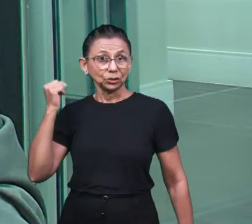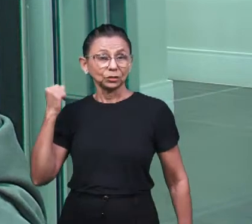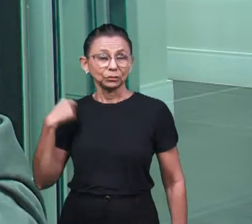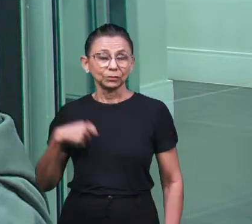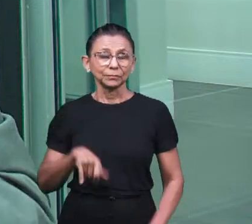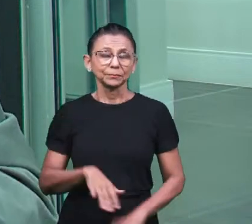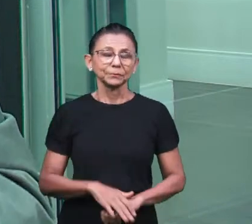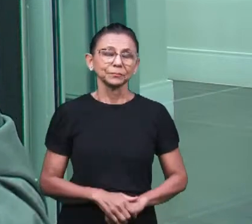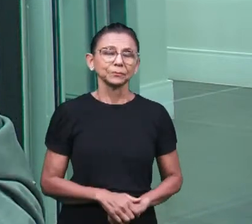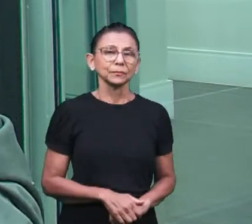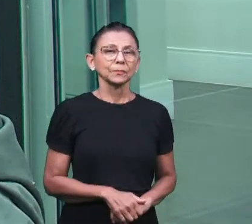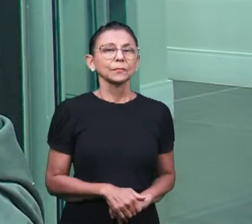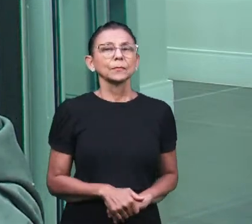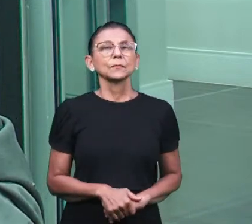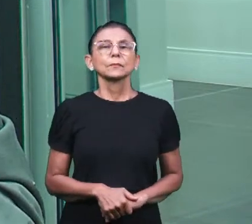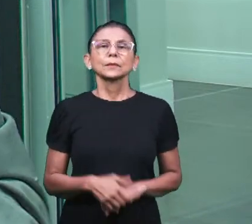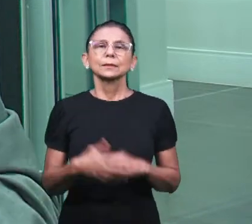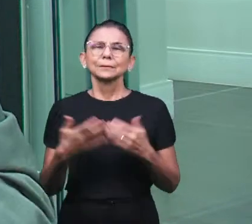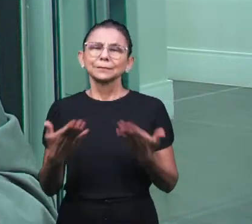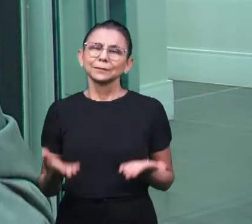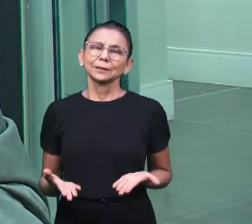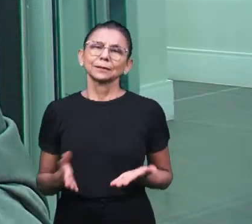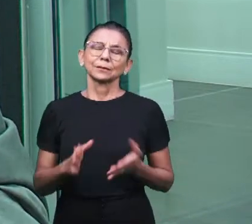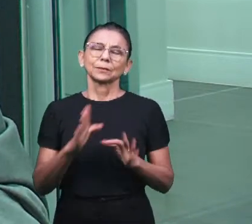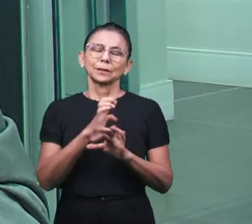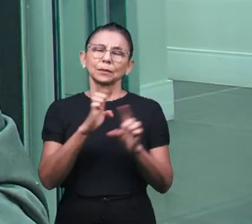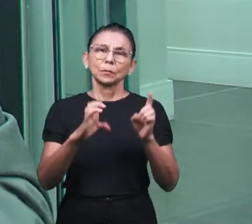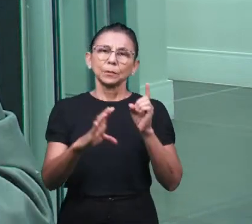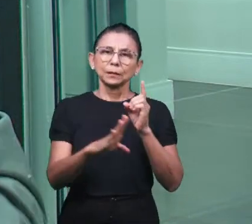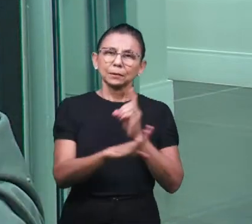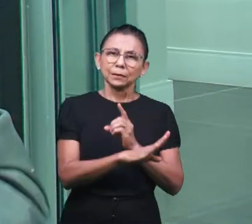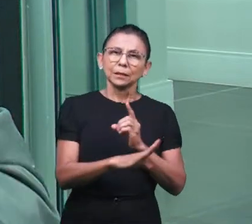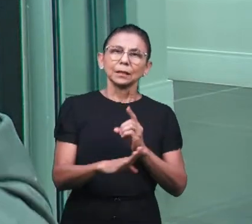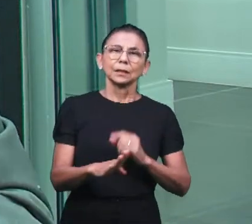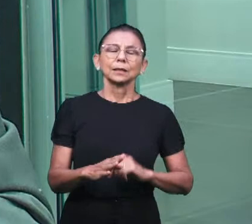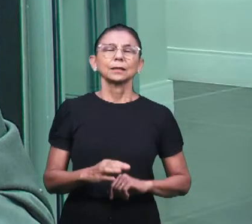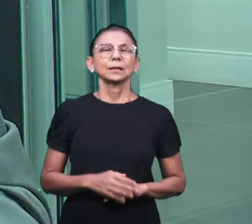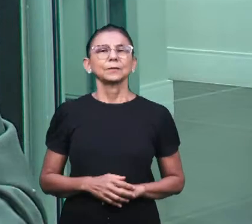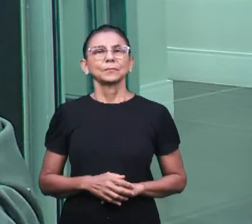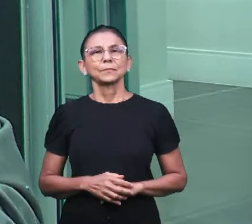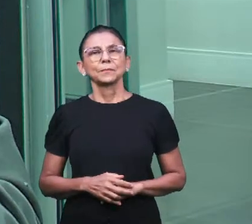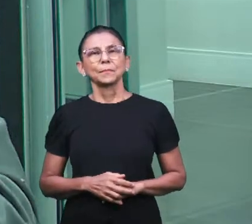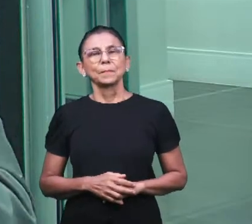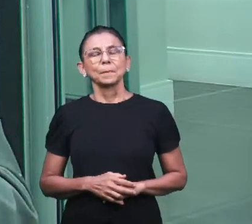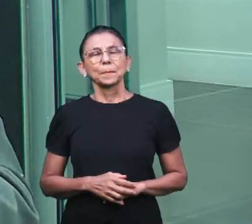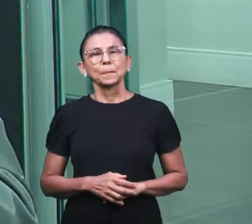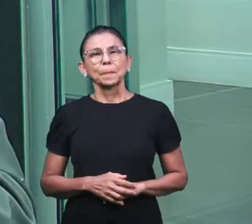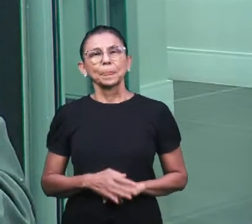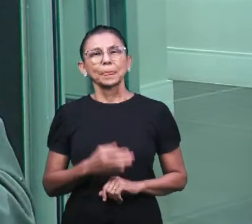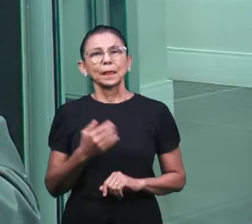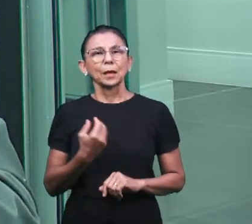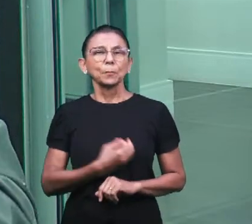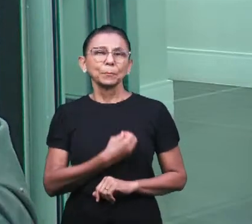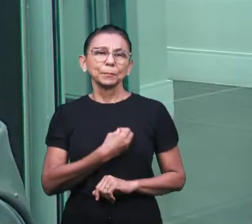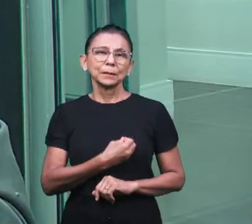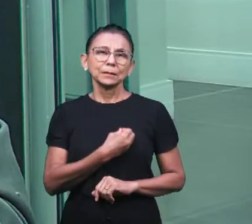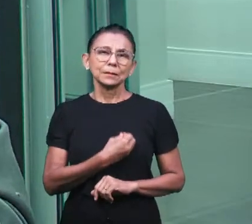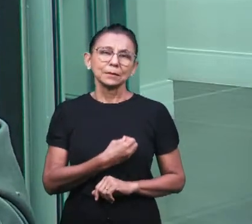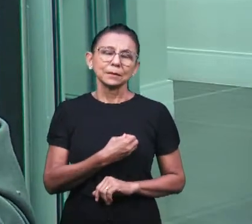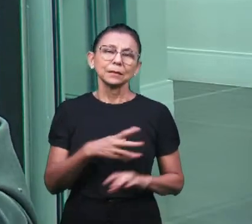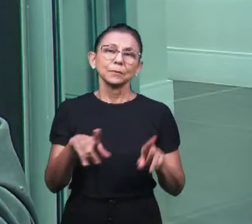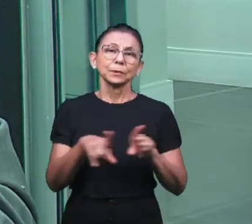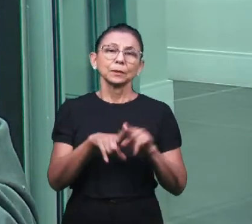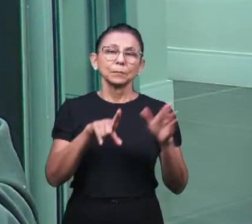deixe de pegar as perguntas e estudar, descobrir, entrar na profundidade. A gente faz as perguntas da